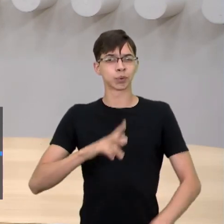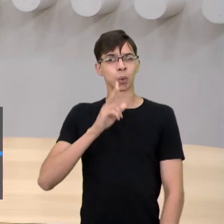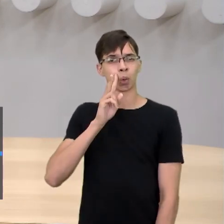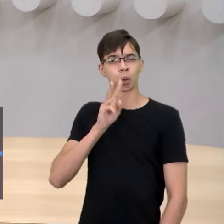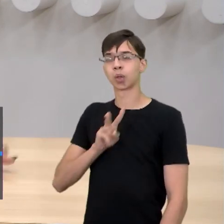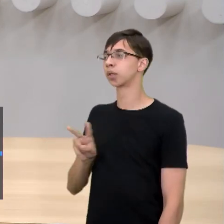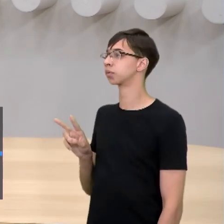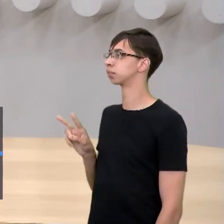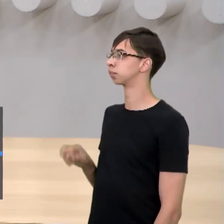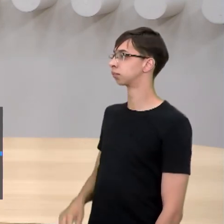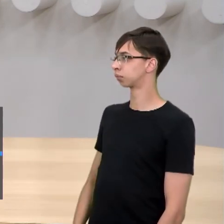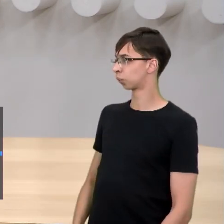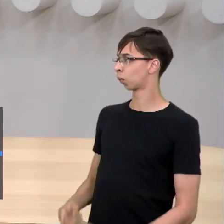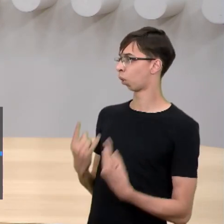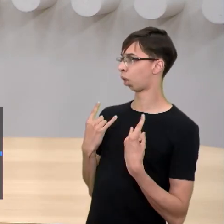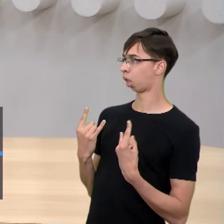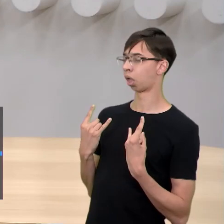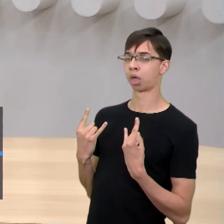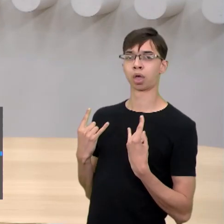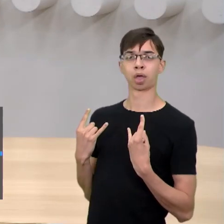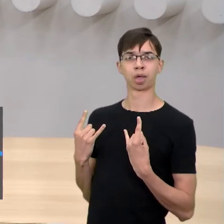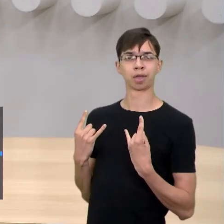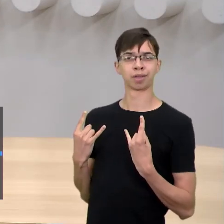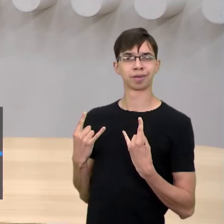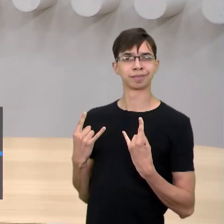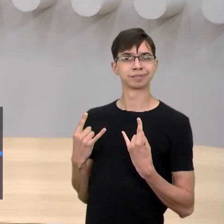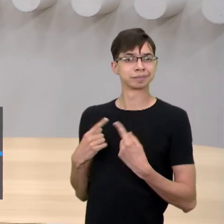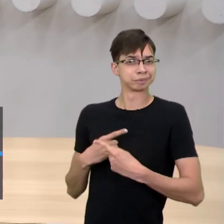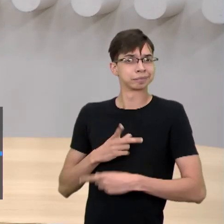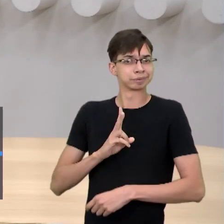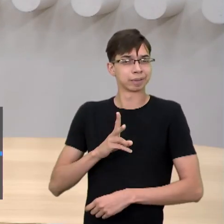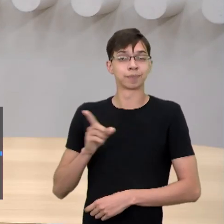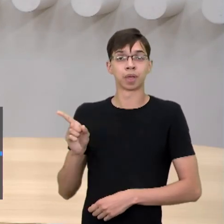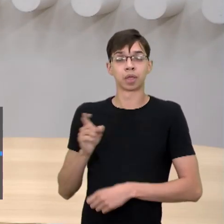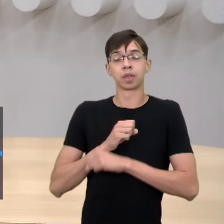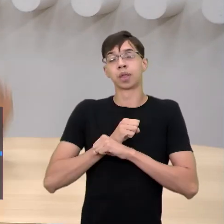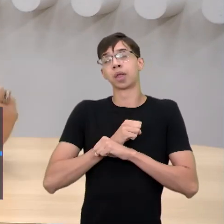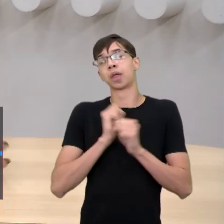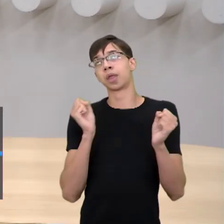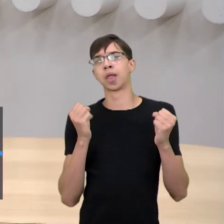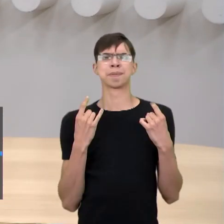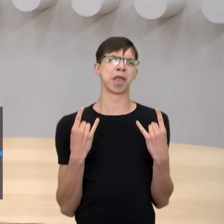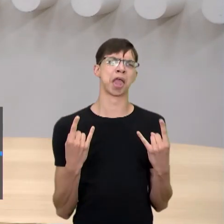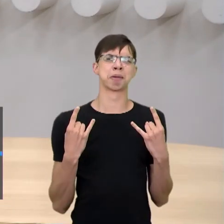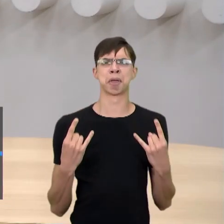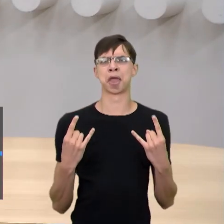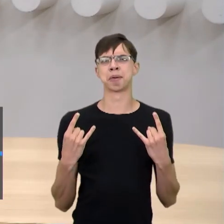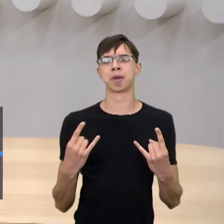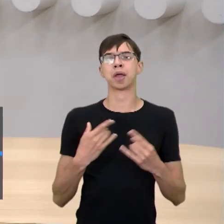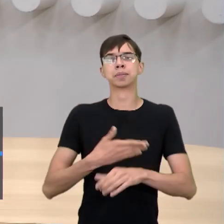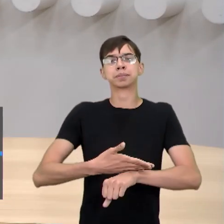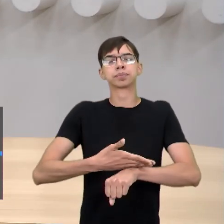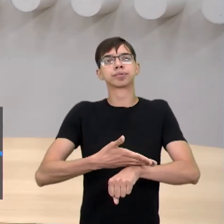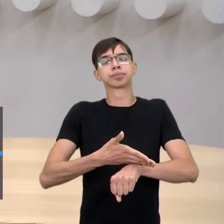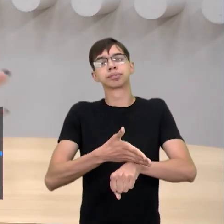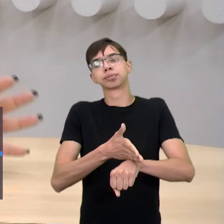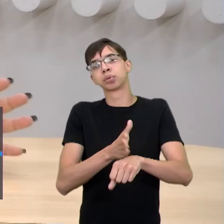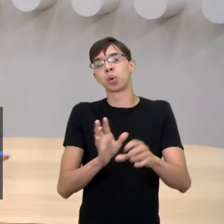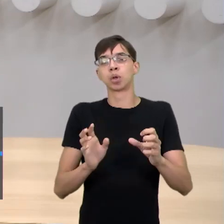ela é roqueira, essa menina só ouve rock da hora que ela acorda até a hora que ela vai dormir. Ela deve